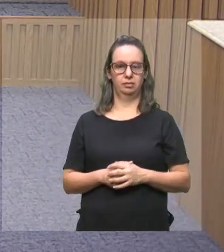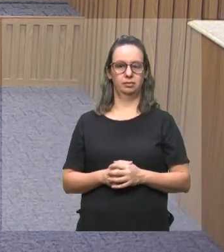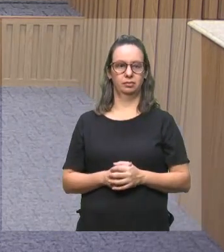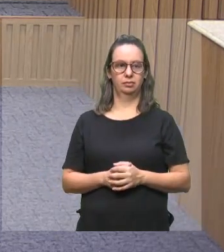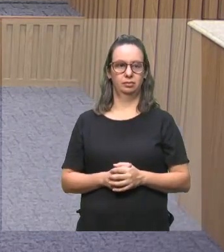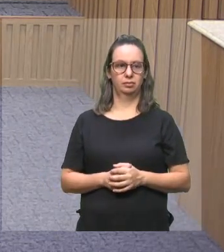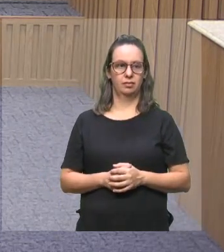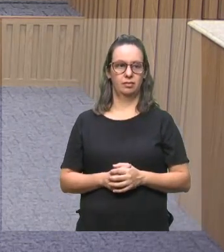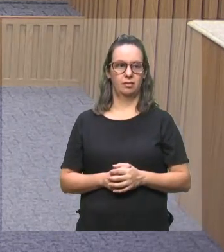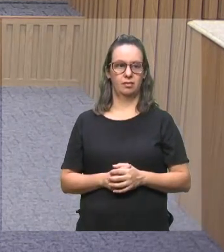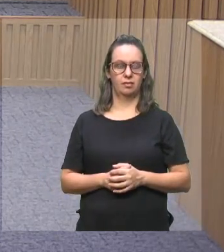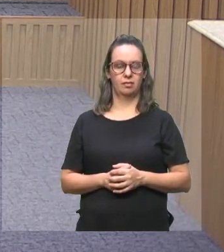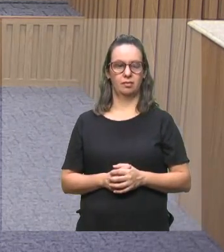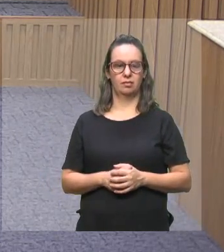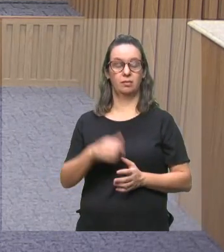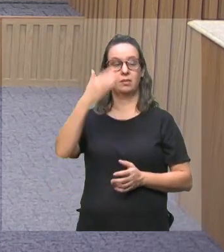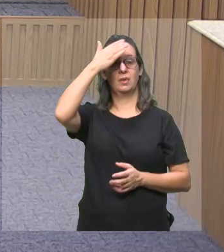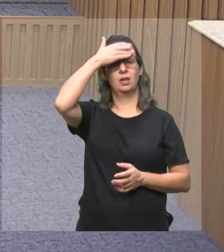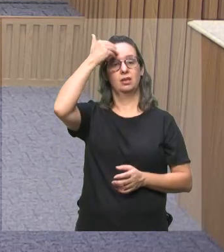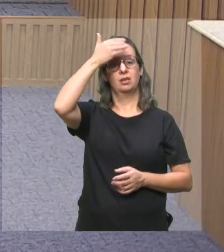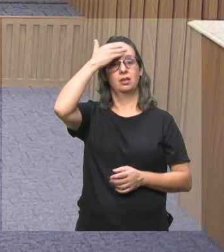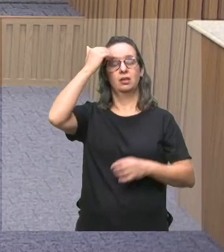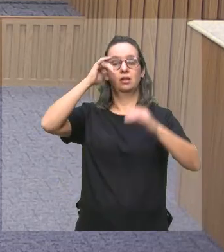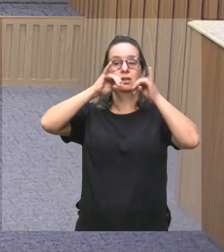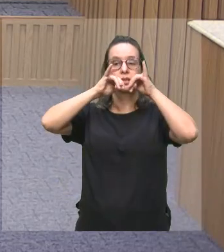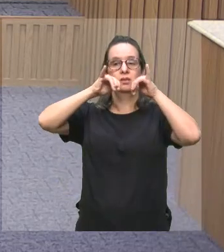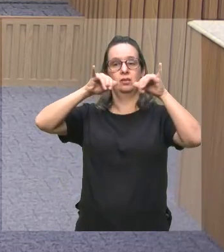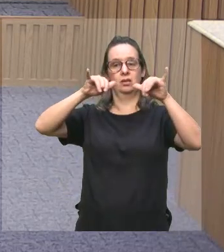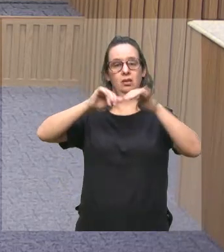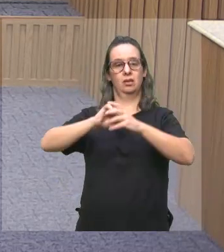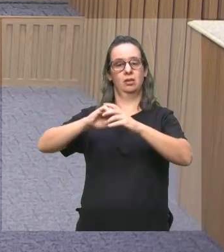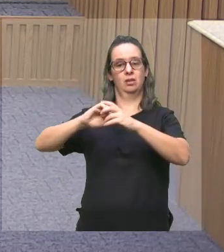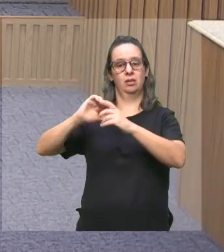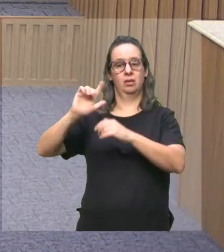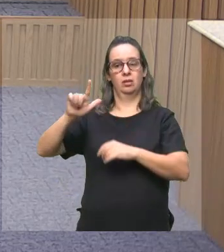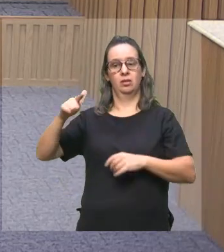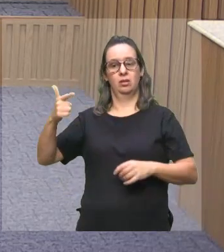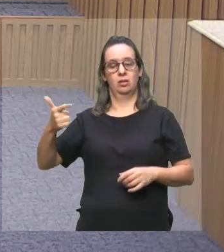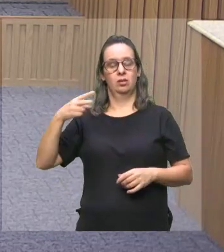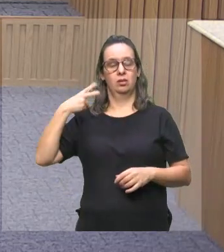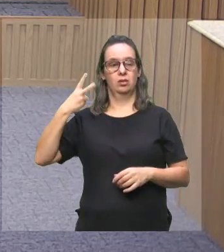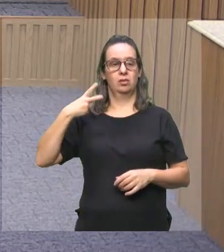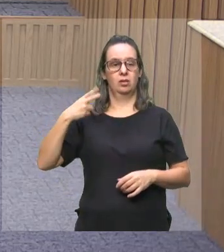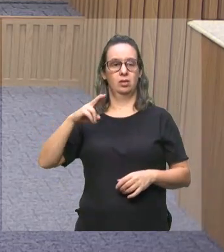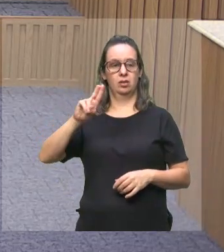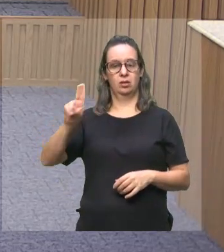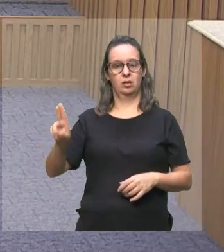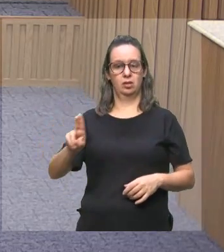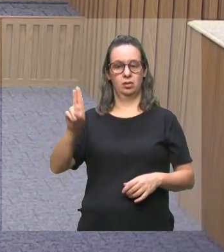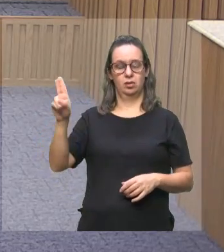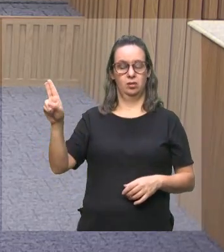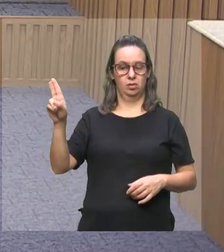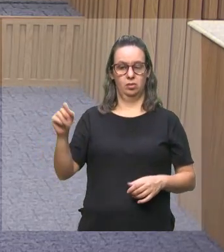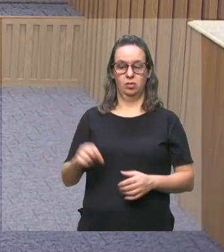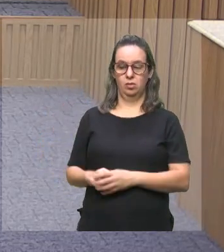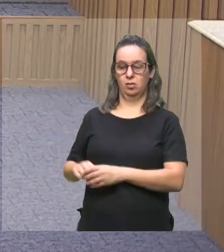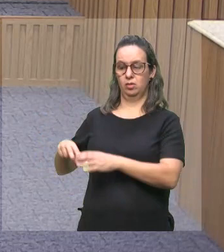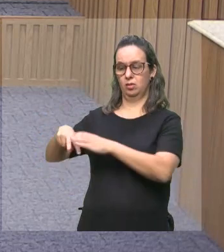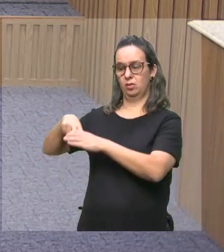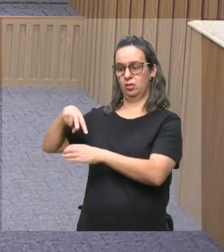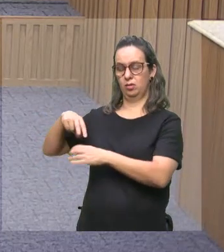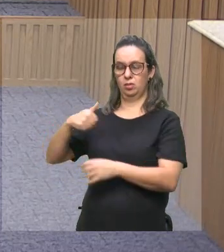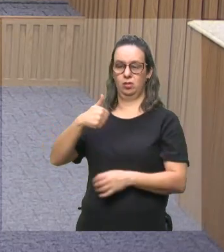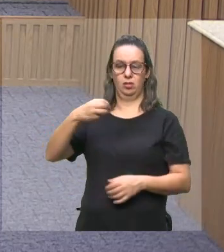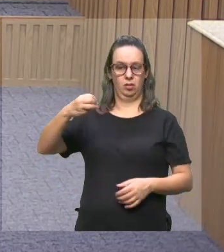me esqueci de mencionar aqui que os próximos vereadores para fazer uso da palavra nos 10